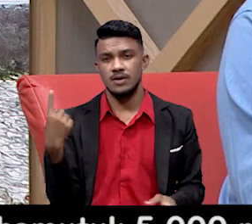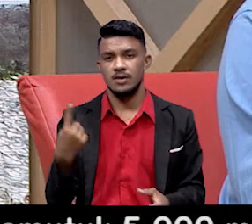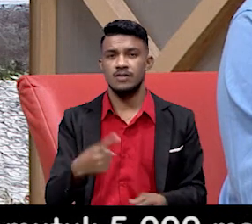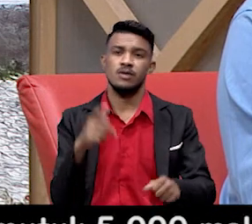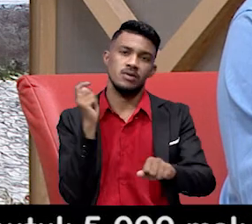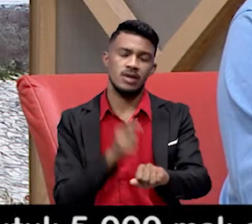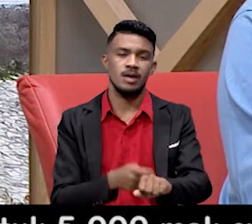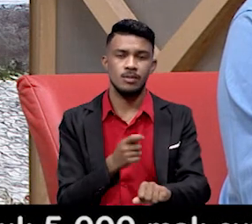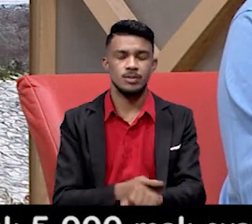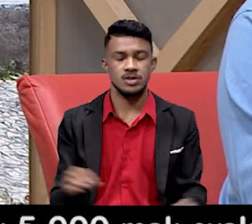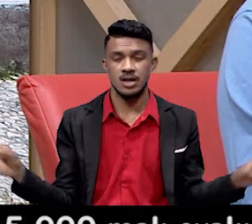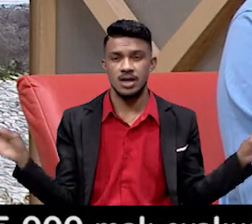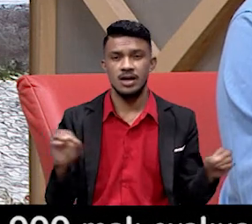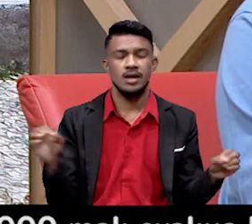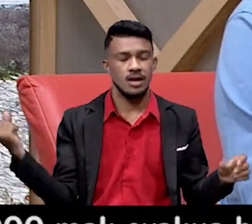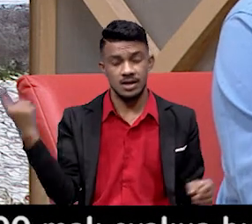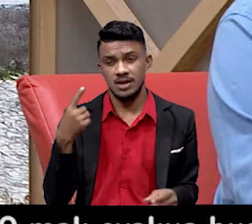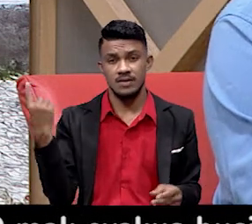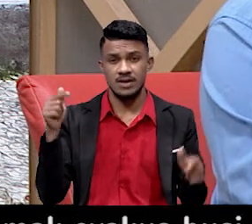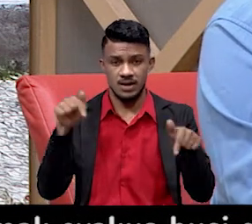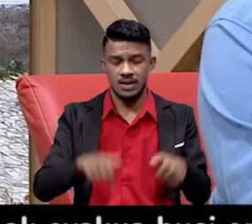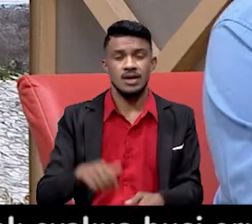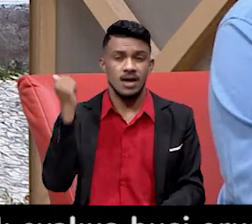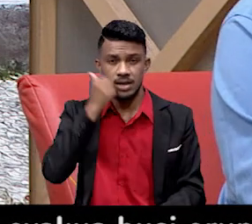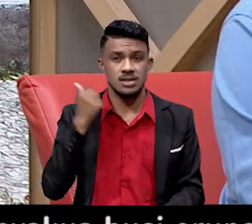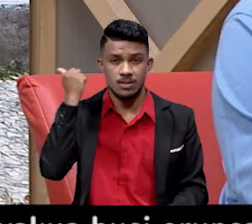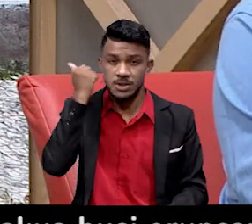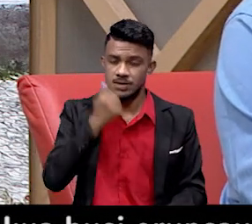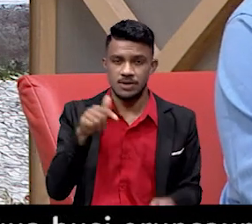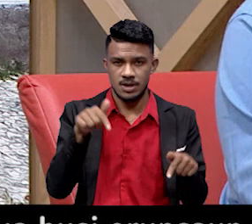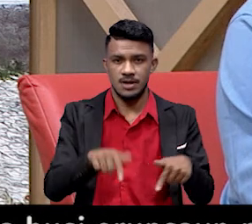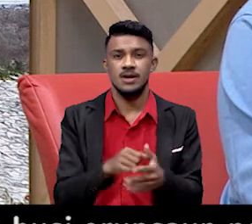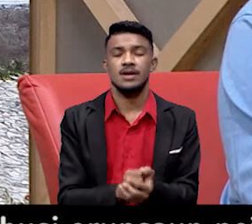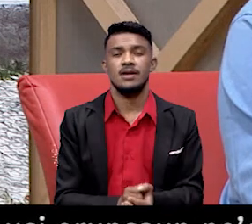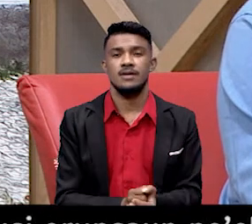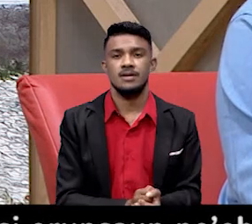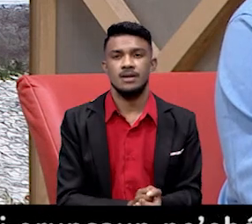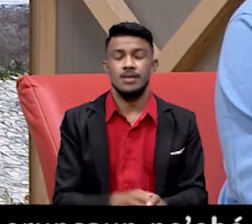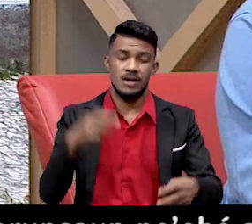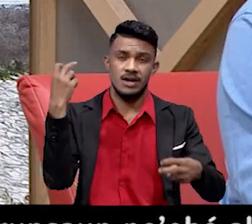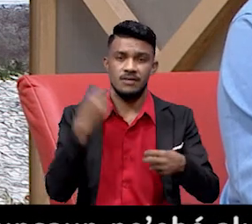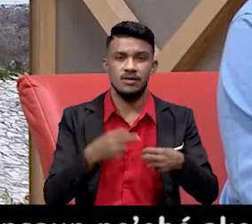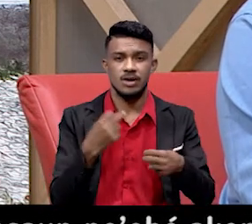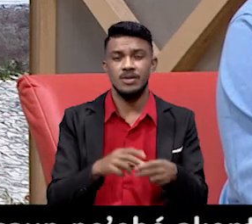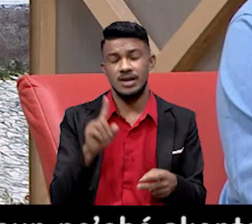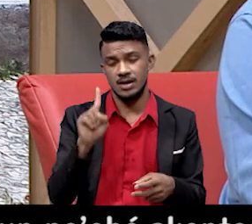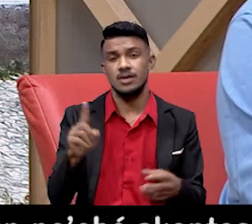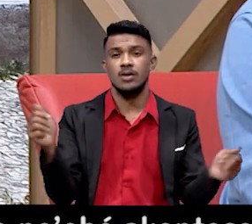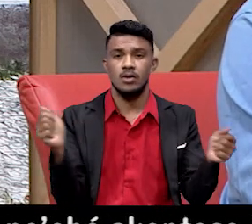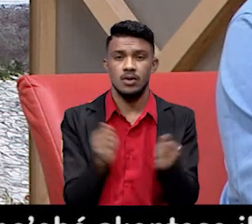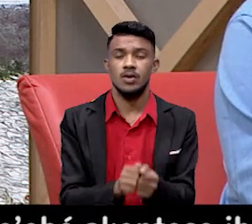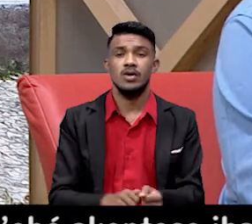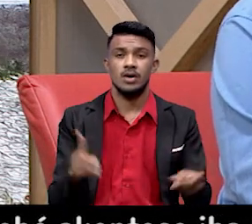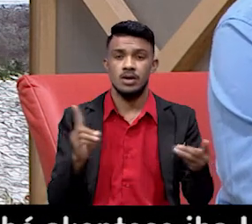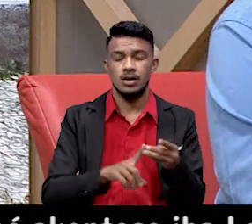ia, lá ativo ia Oceano Pacífico e Nabá, então ninha impacto ba idane ho dia 4 né,